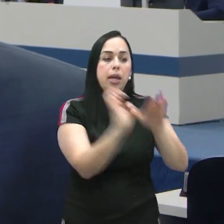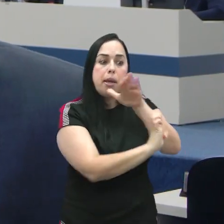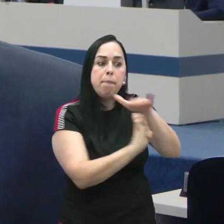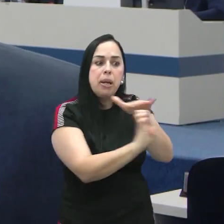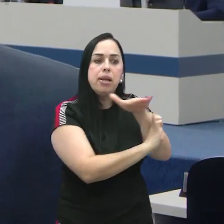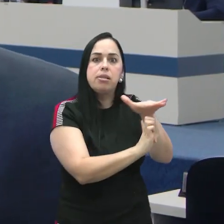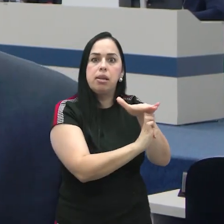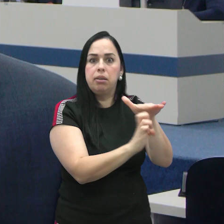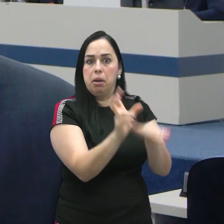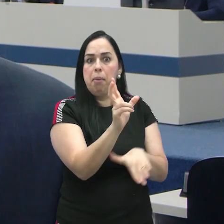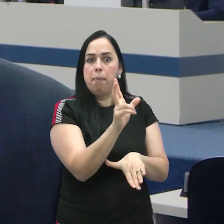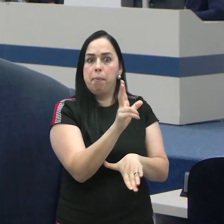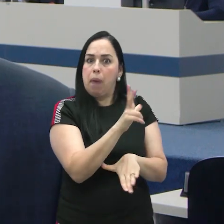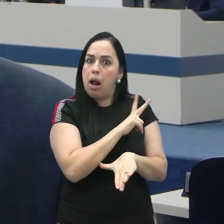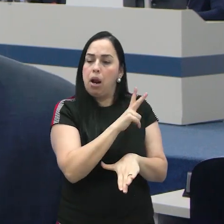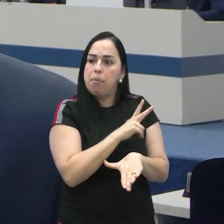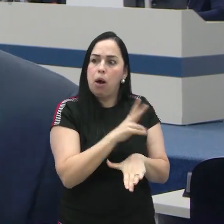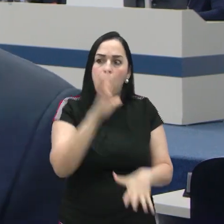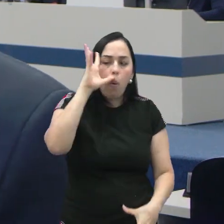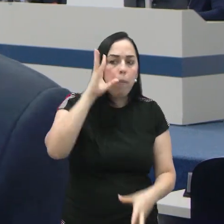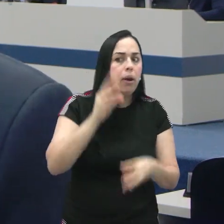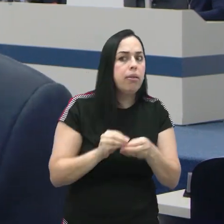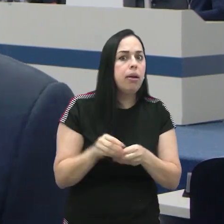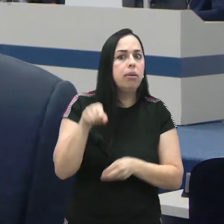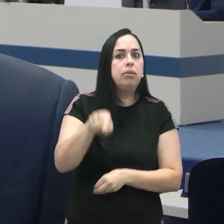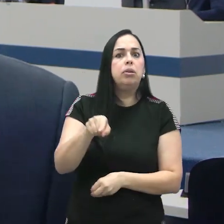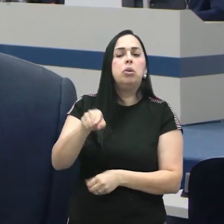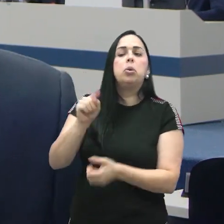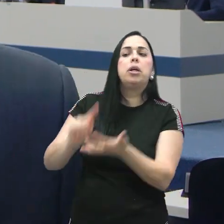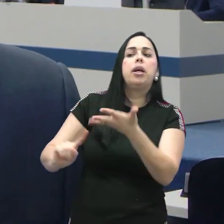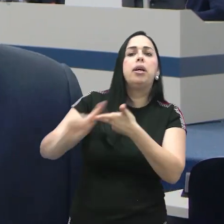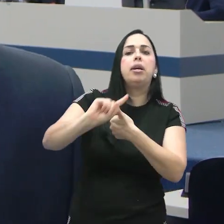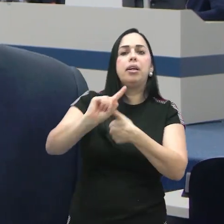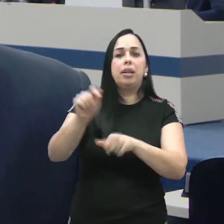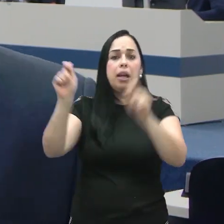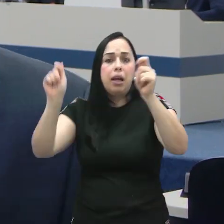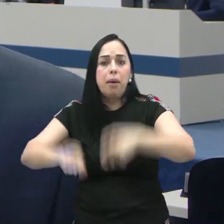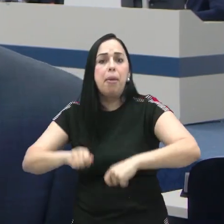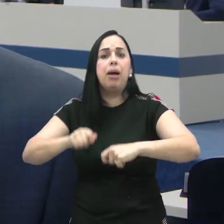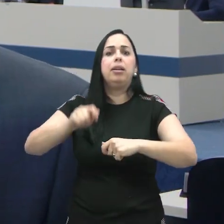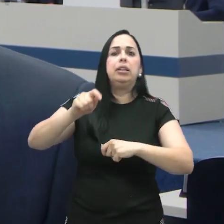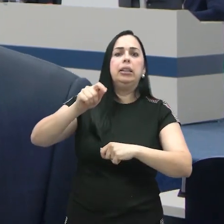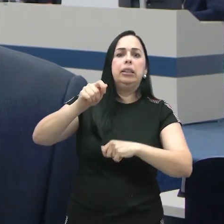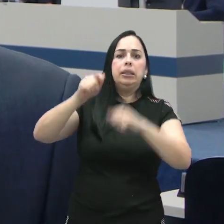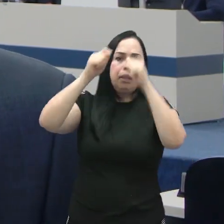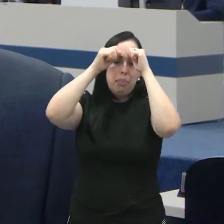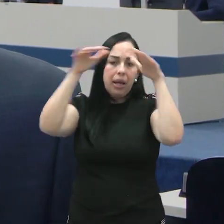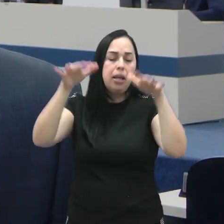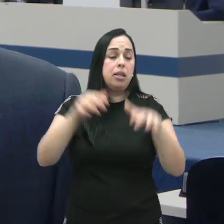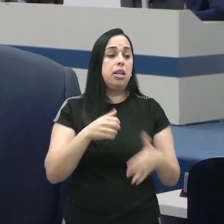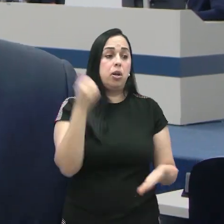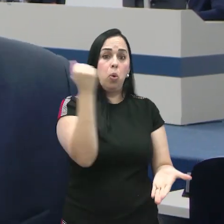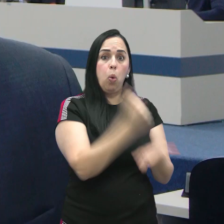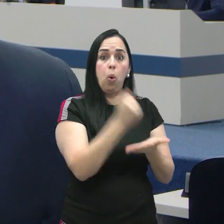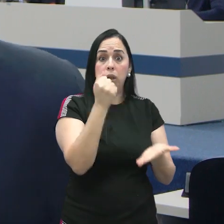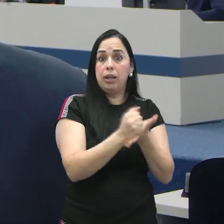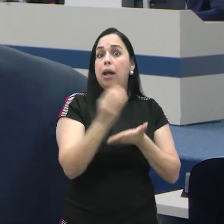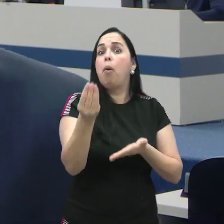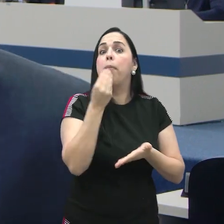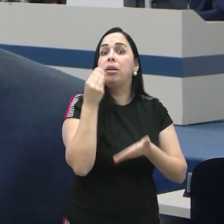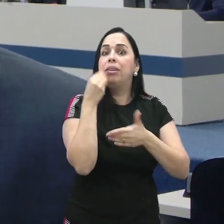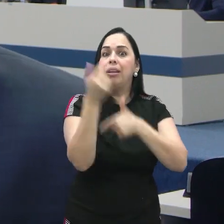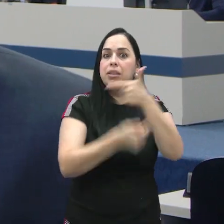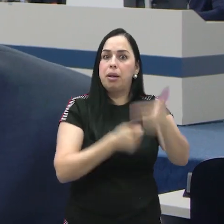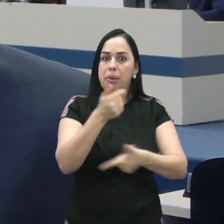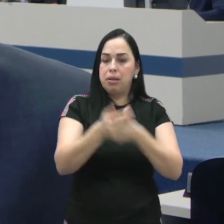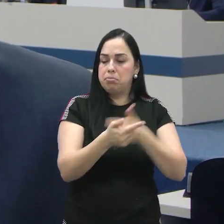de empresas da iniciativa privada para entender, né, qual é a causa, as possibilidades de se abrir novas